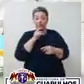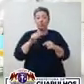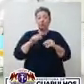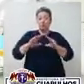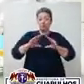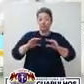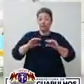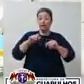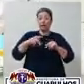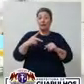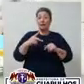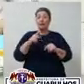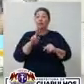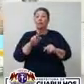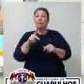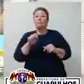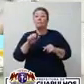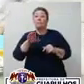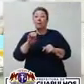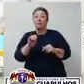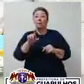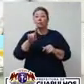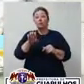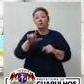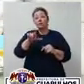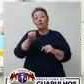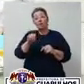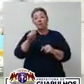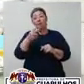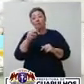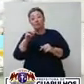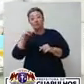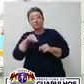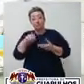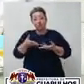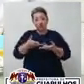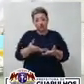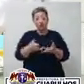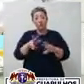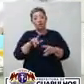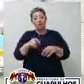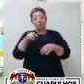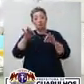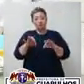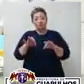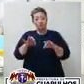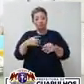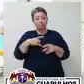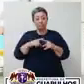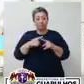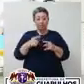vocês, a nossa massa aqui é pão de ló. Então, 20 minutos de forno, vai ficar nesse ponto aqui.